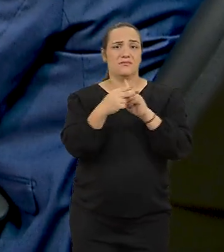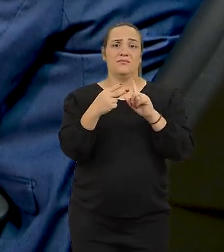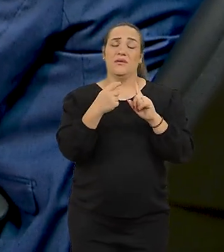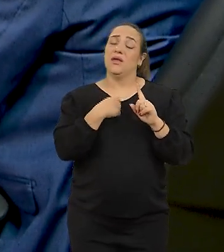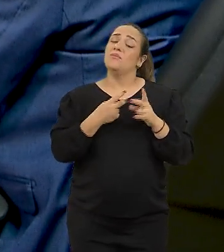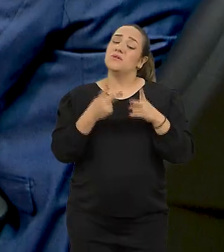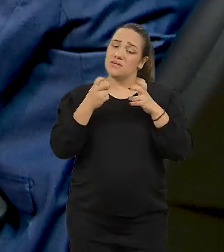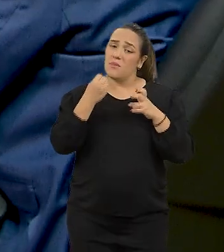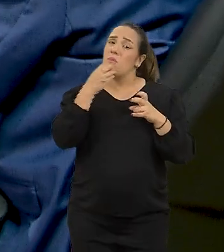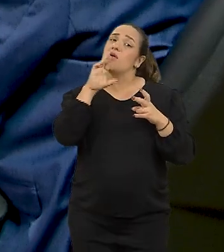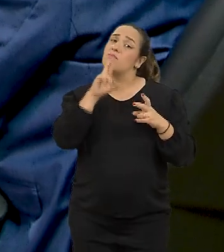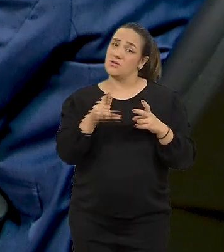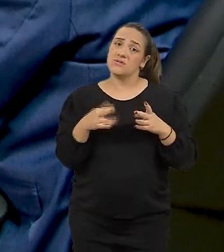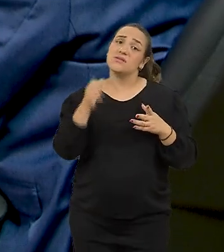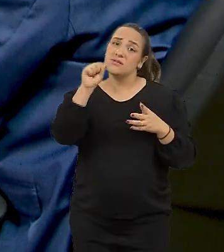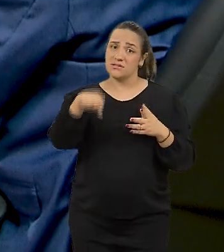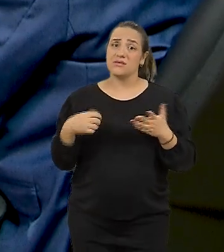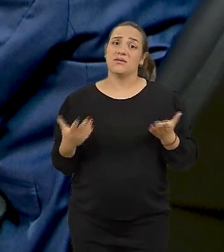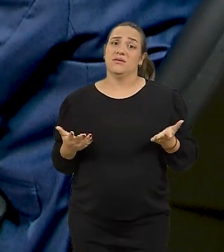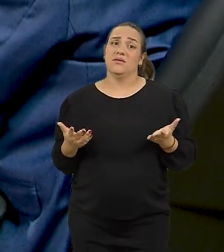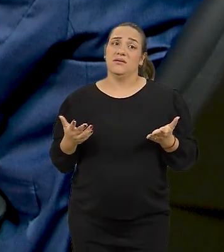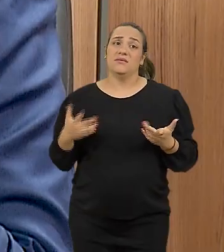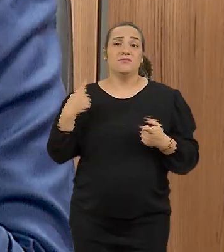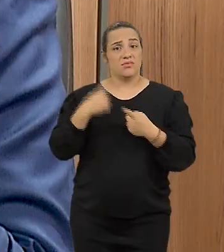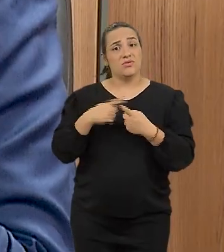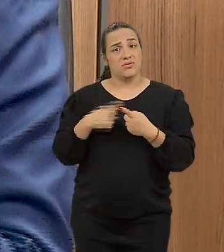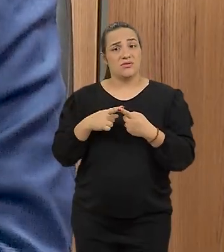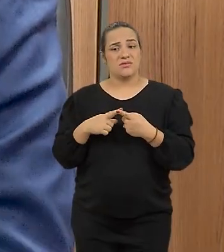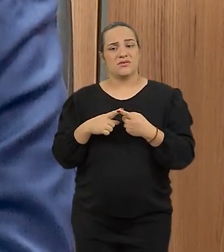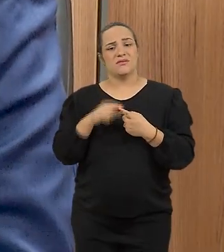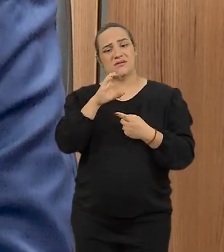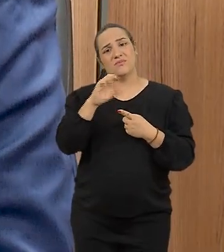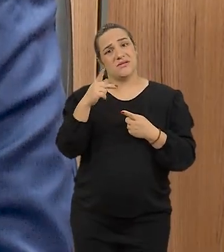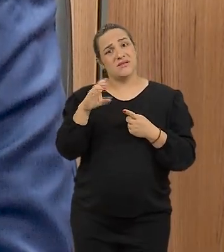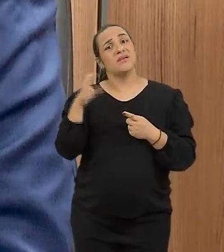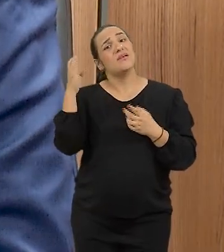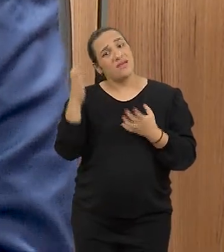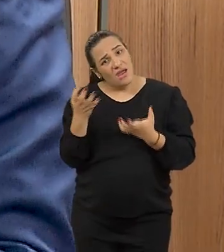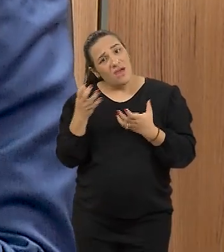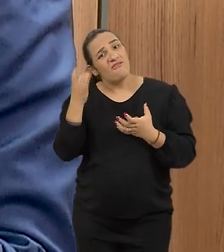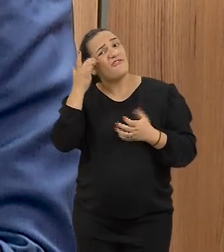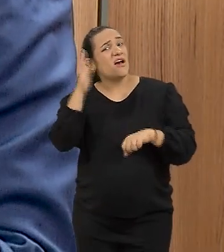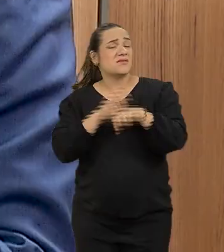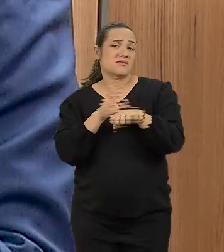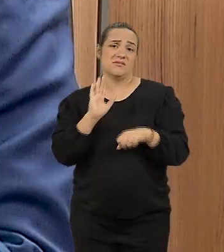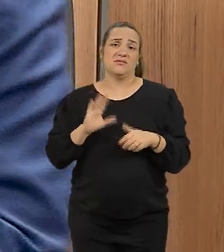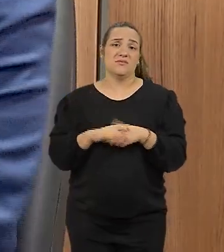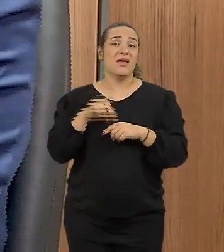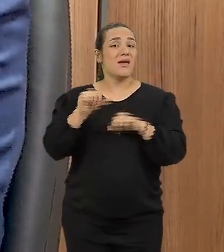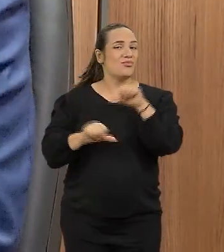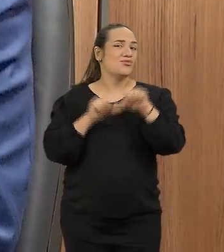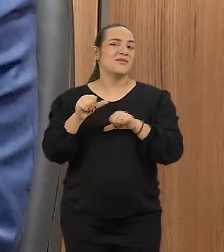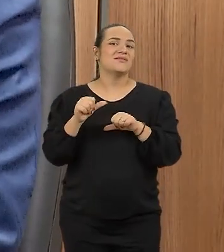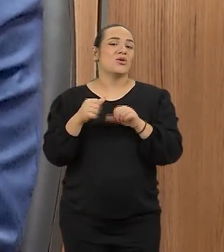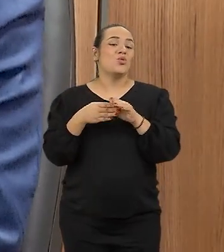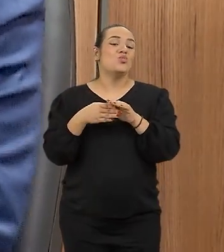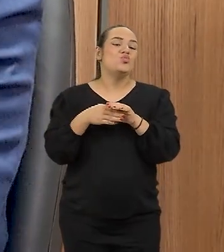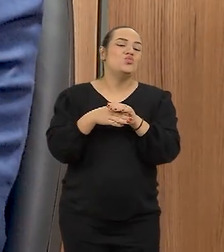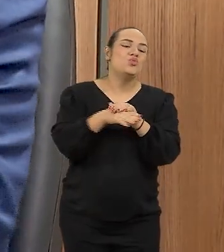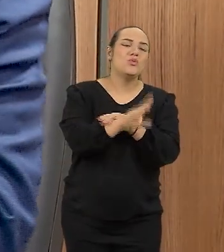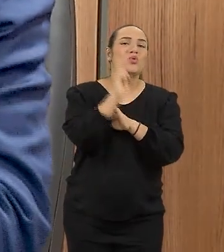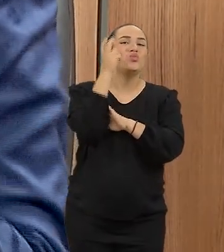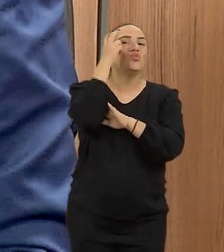e vistas. Eu vejo como uma grande solução, né? Porque é isso mesmo que o Código quer. Então, e é uma mudança